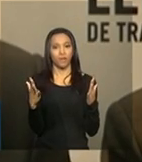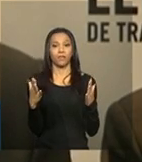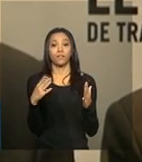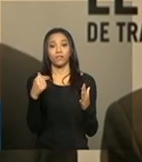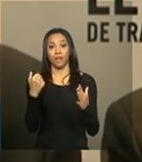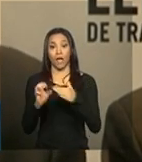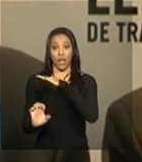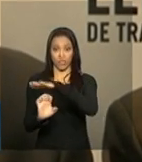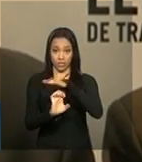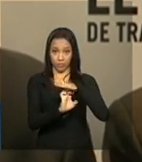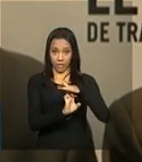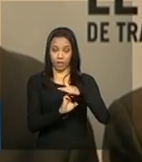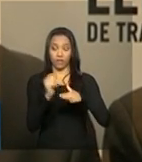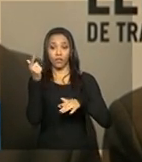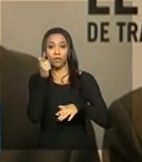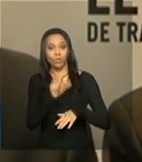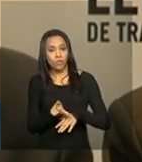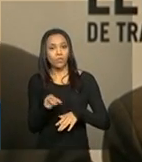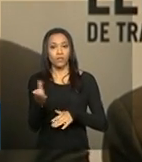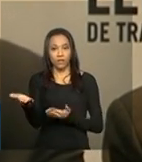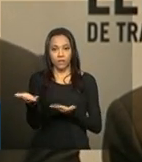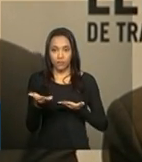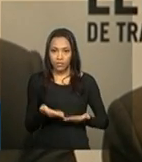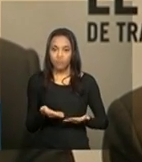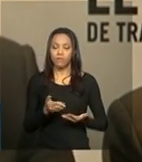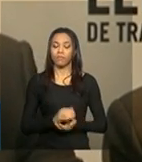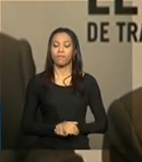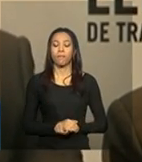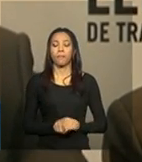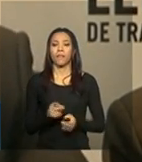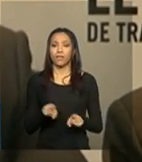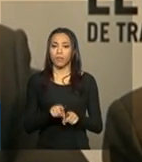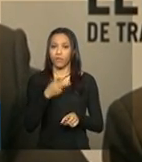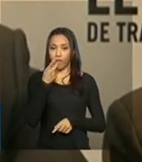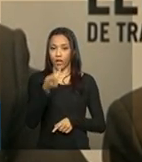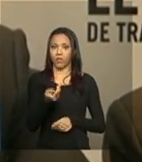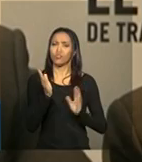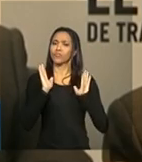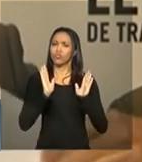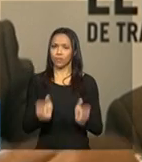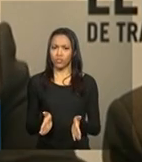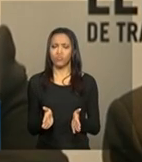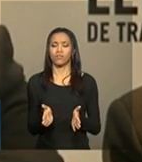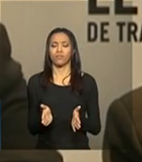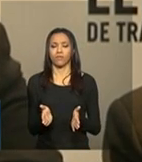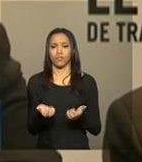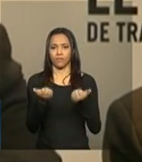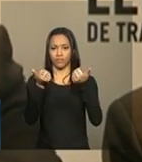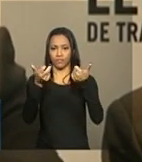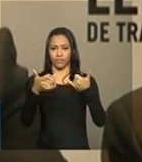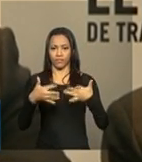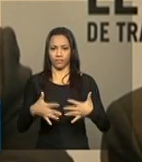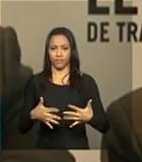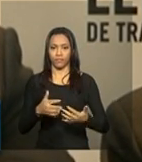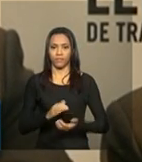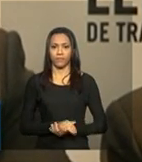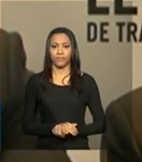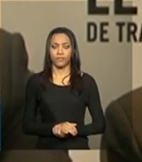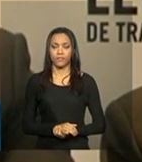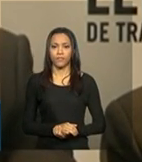do grupo Isolux. E, senhoras e senhores, considerando aqui o que já foi tratado...